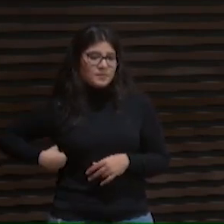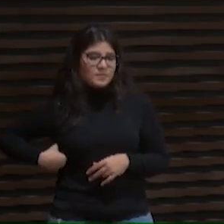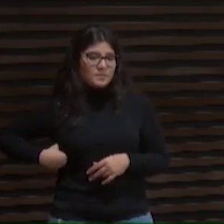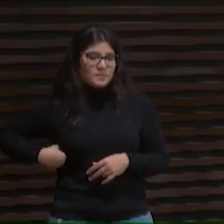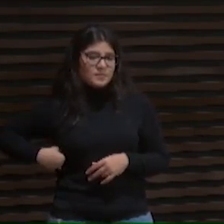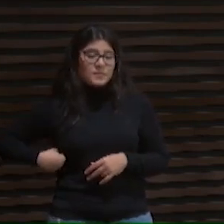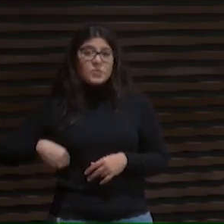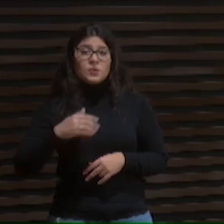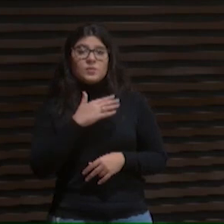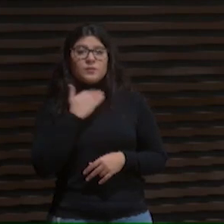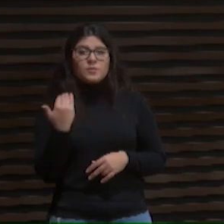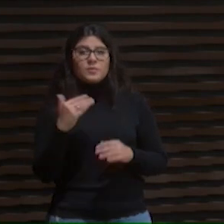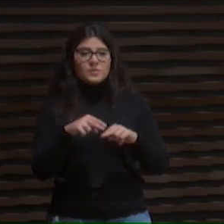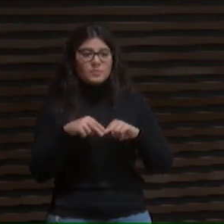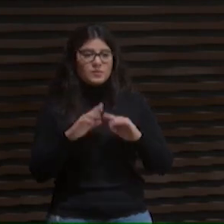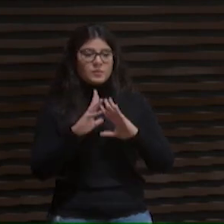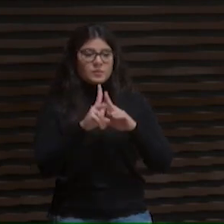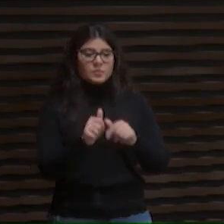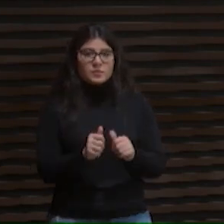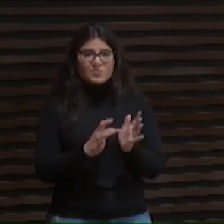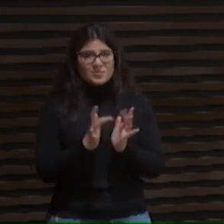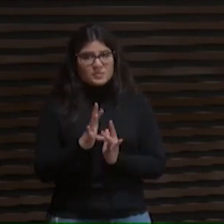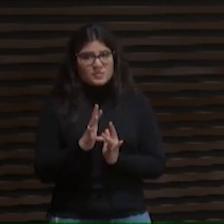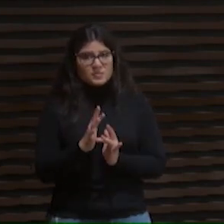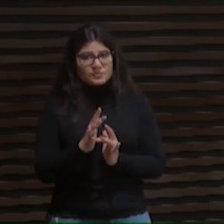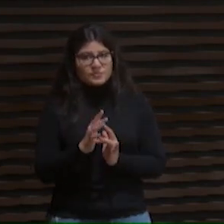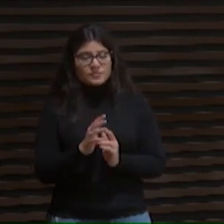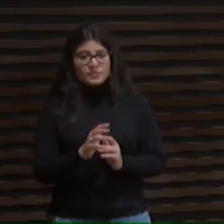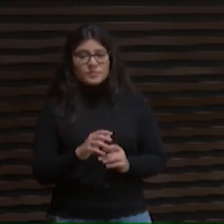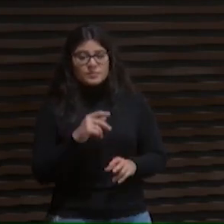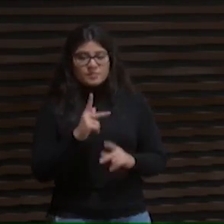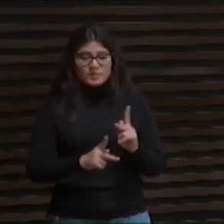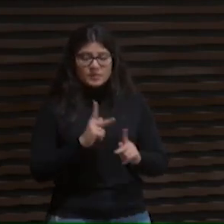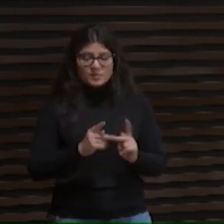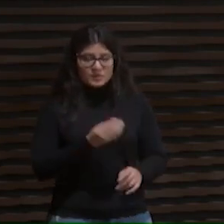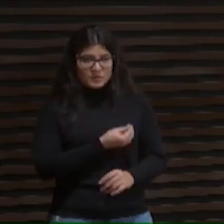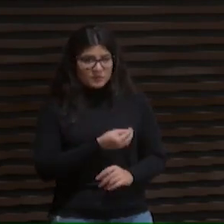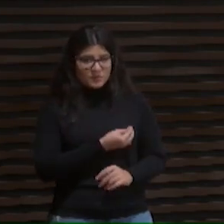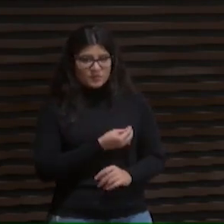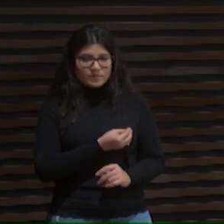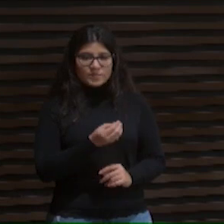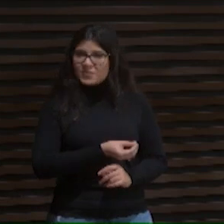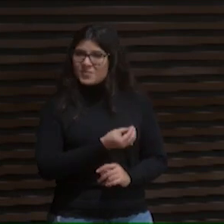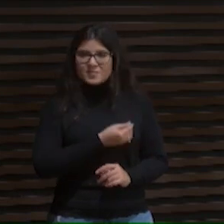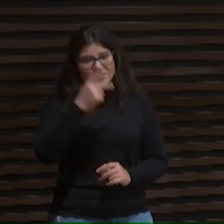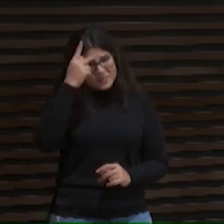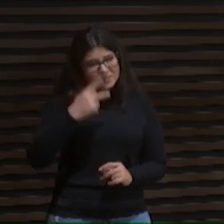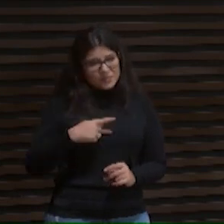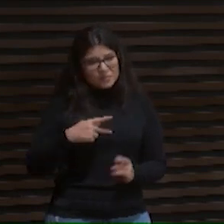Ele morreu por todos, para que os que vivem não vivam mais para o seu eu, para os seus